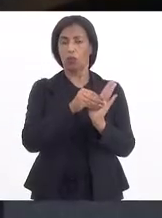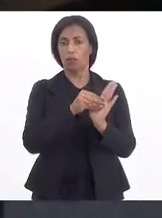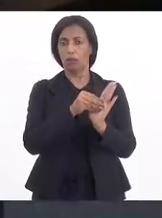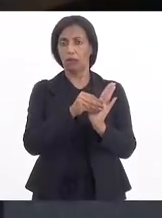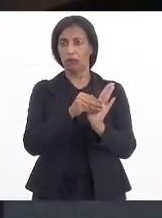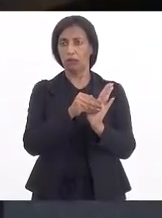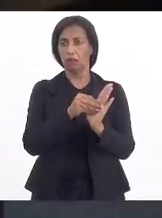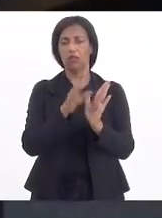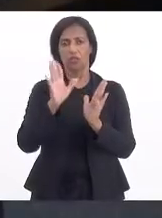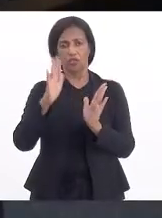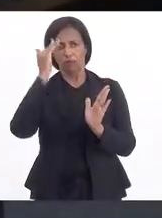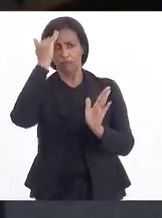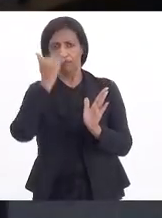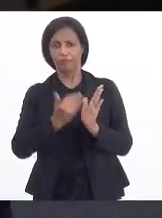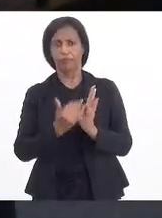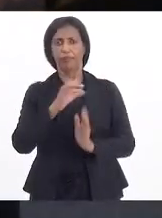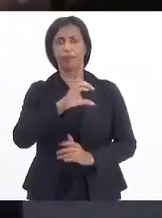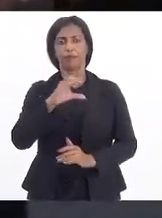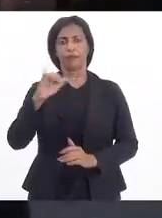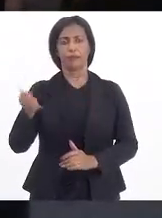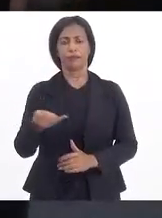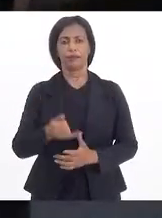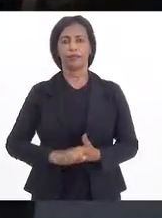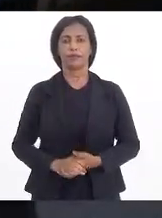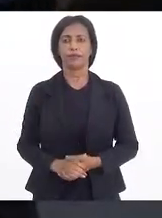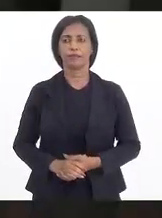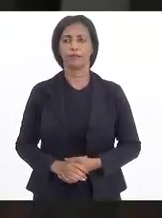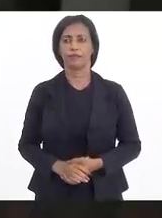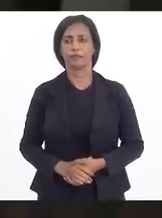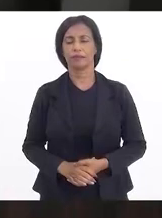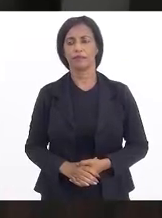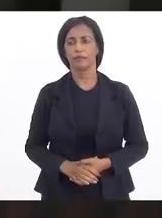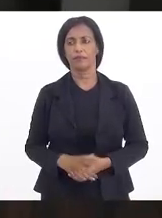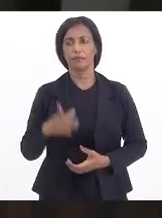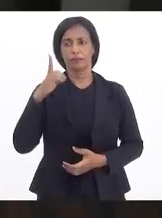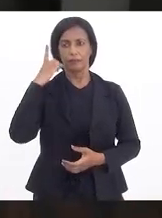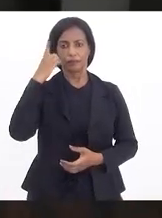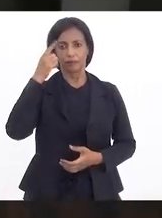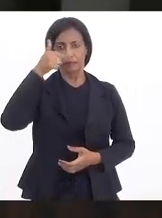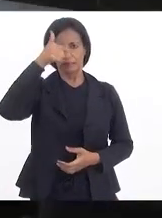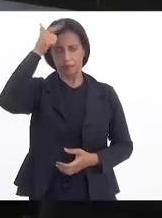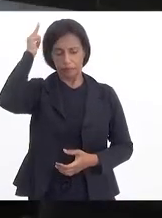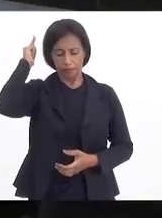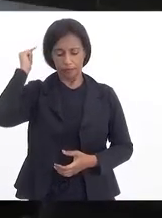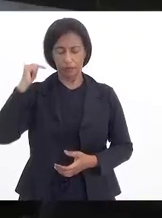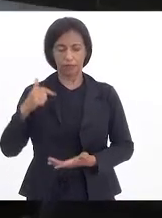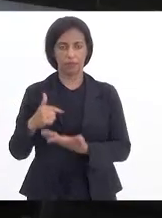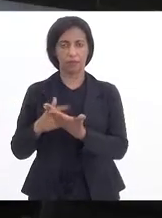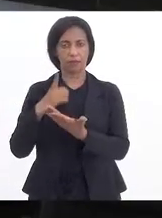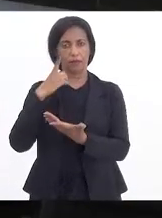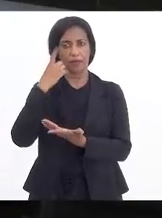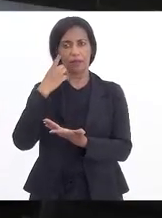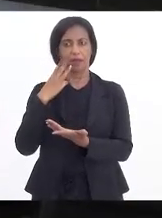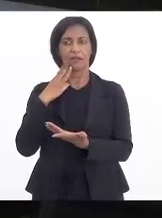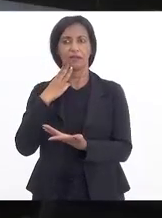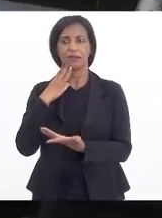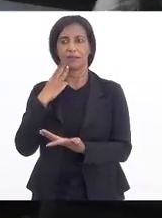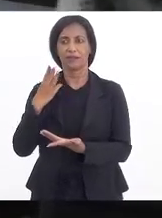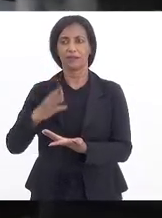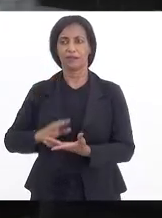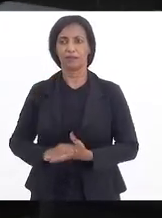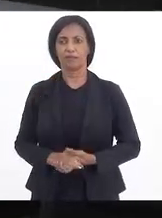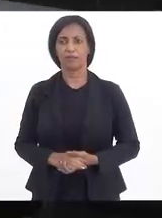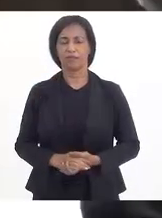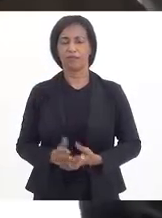que ela já foi atendida pela ccj isso pela apresentado Luiz Paulo é que o Deputado waldeck Carneiro